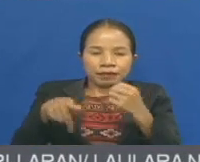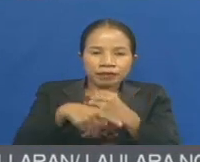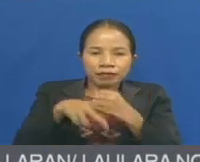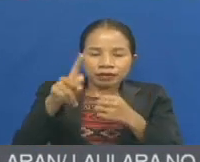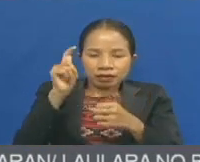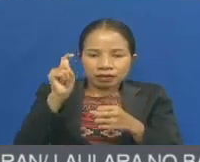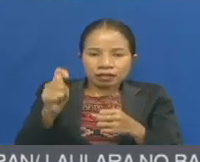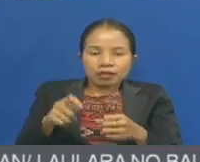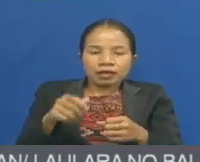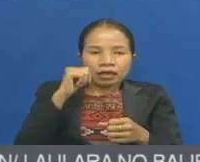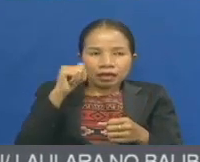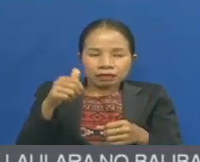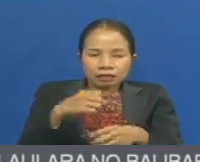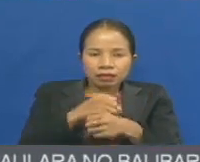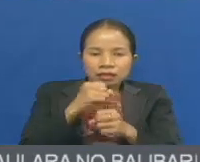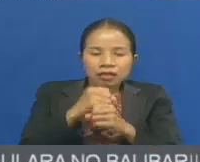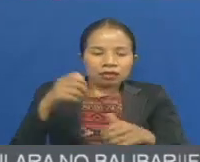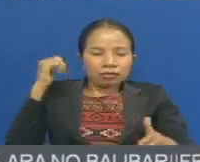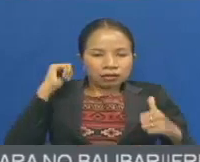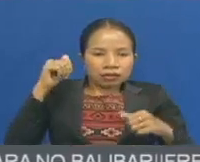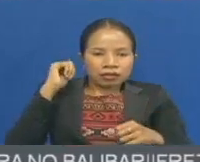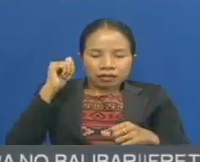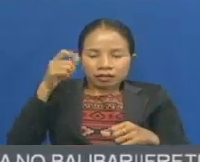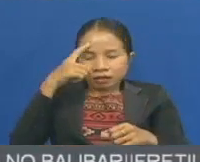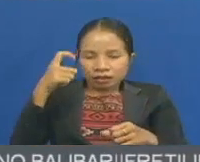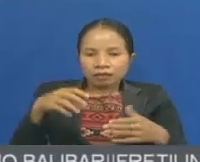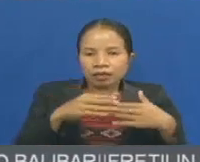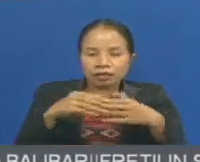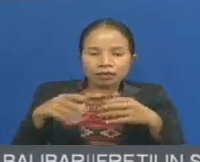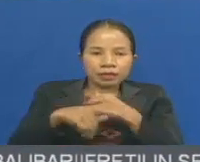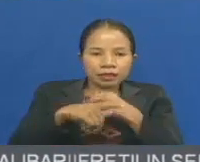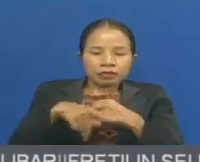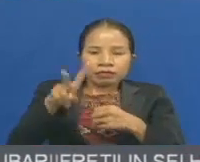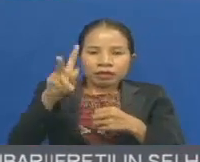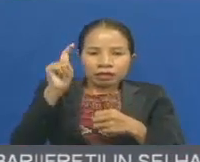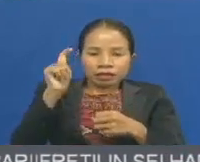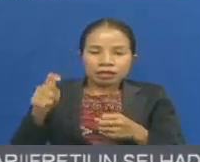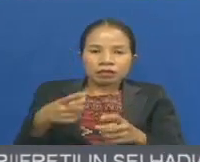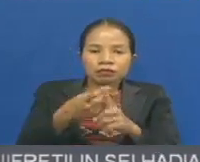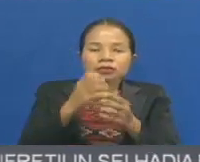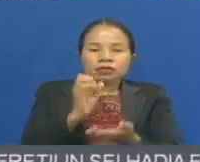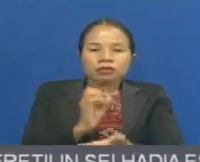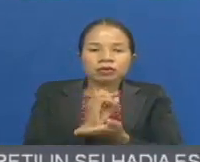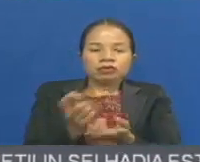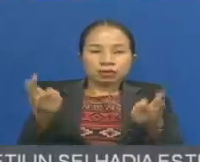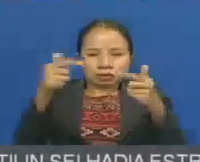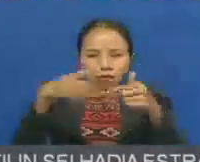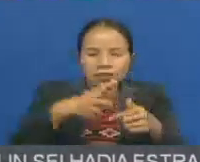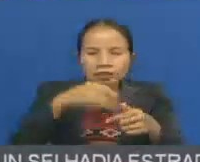de Timor, aban se lahalau ne atividade campanha, tamba líder Partido Os Verdes se viazem Rússia Raiwa